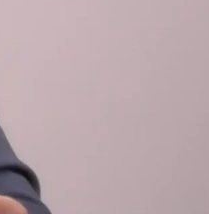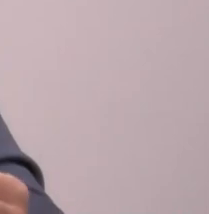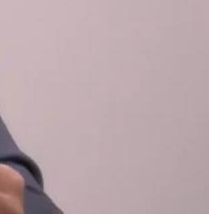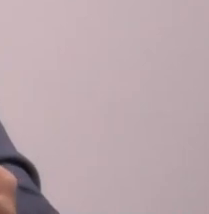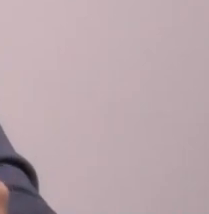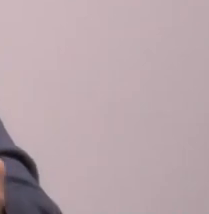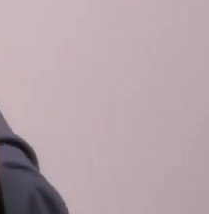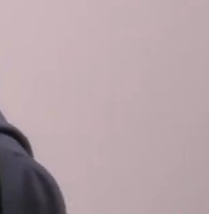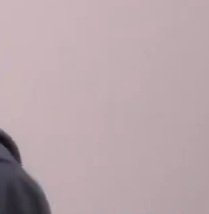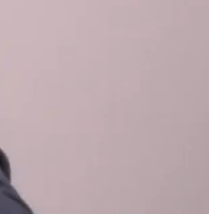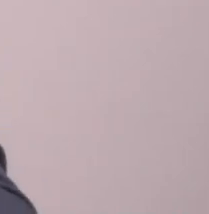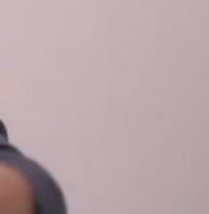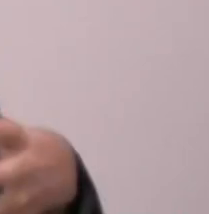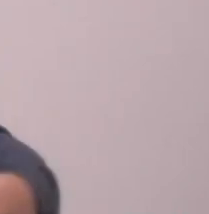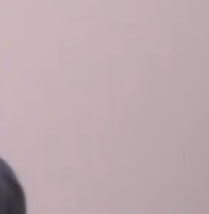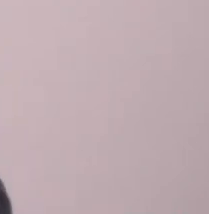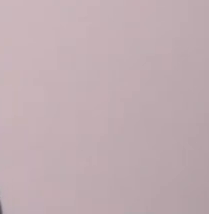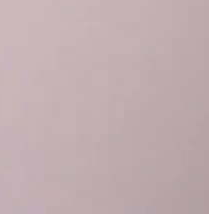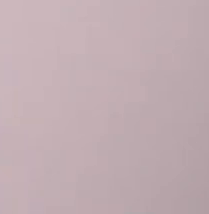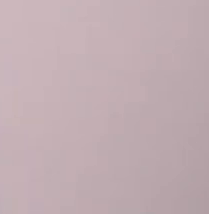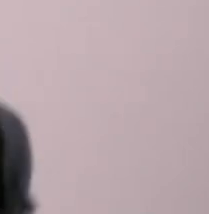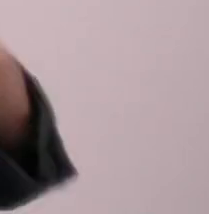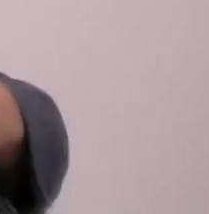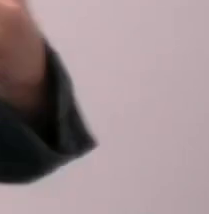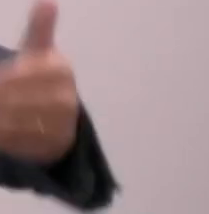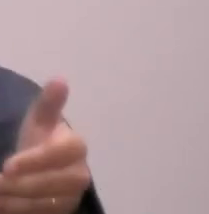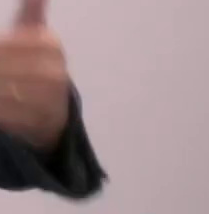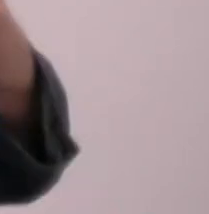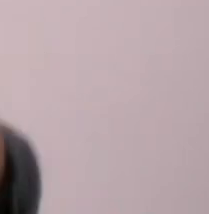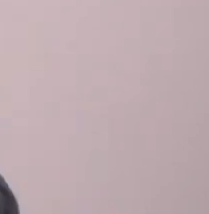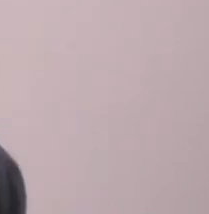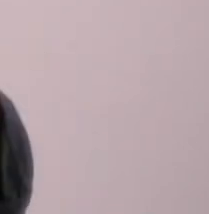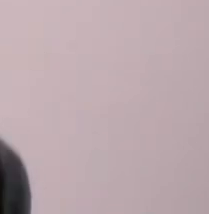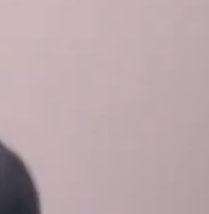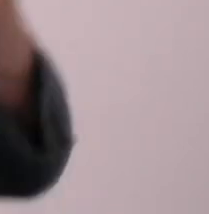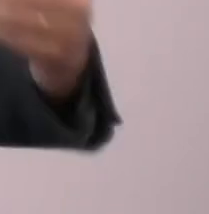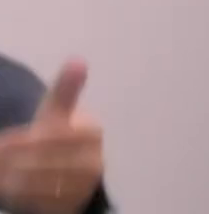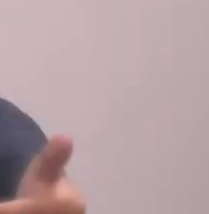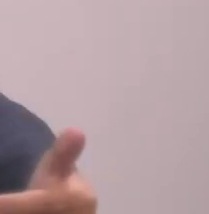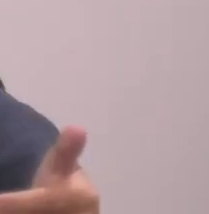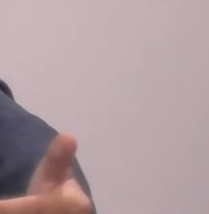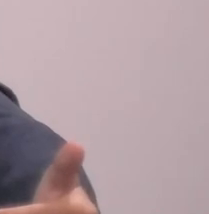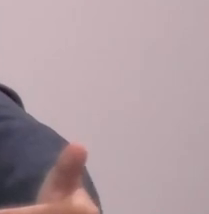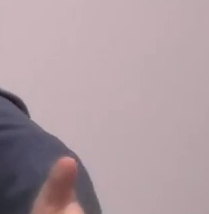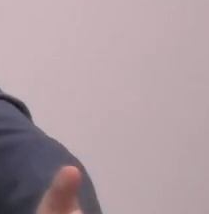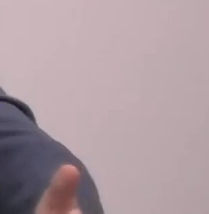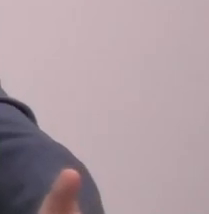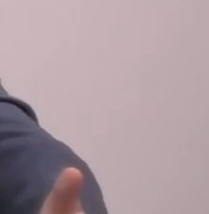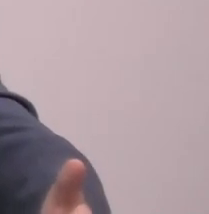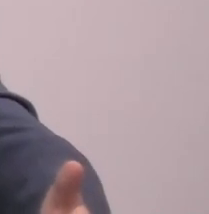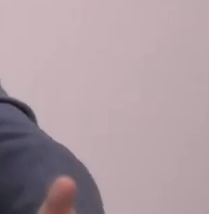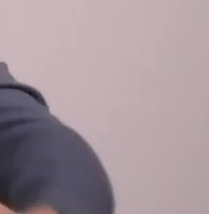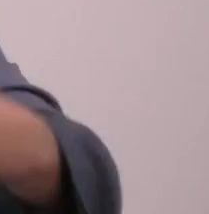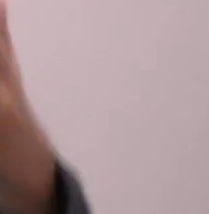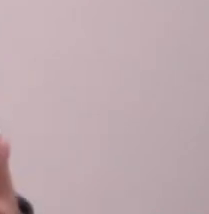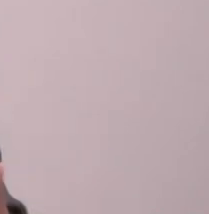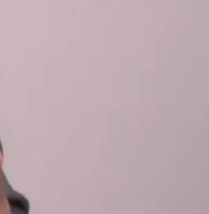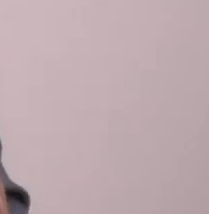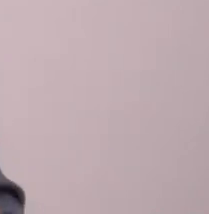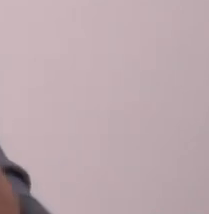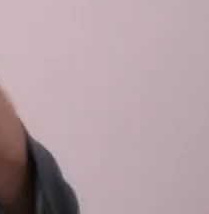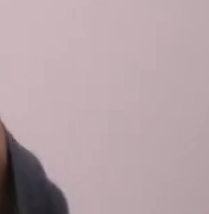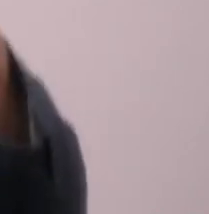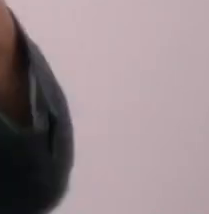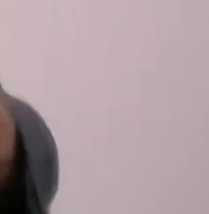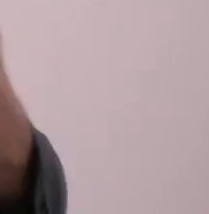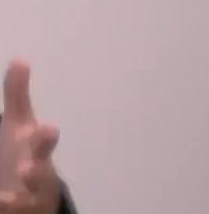Zona Oeste? Né? Esse possível campus da UERJ, caso a incorporação seja aprovada. Isso tem que ser definido,